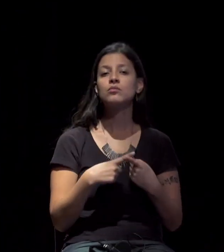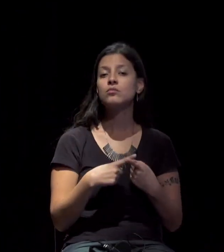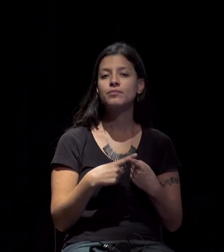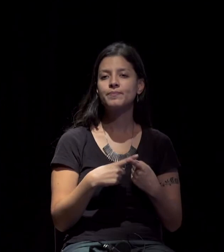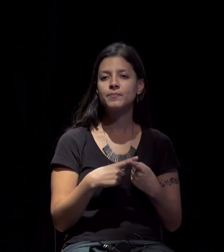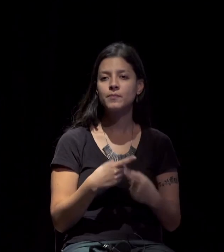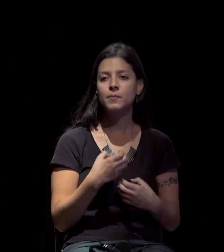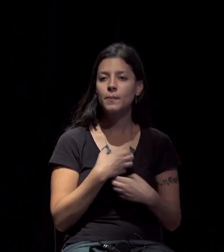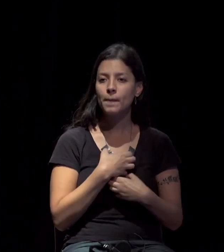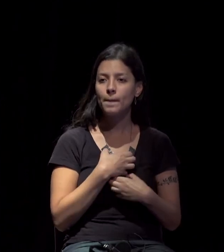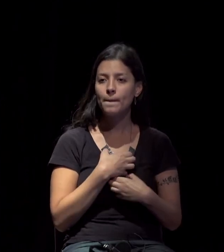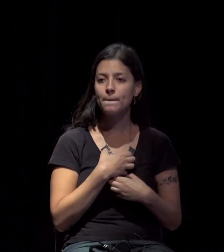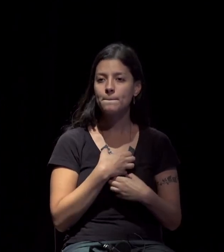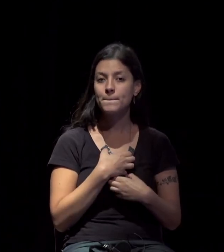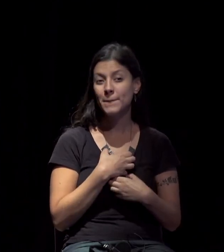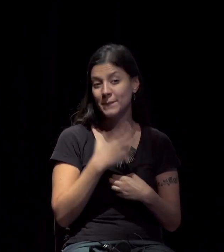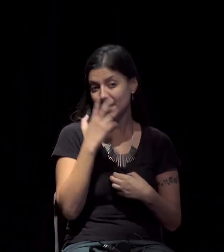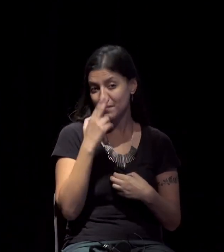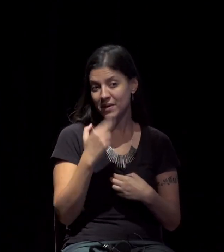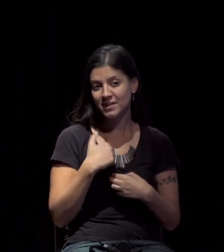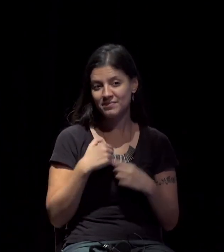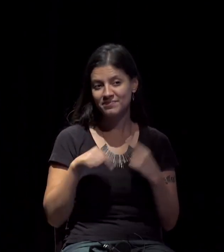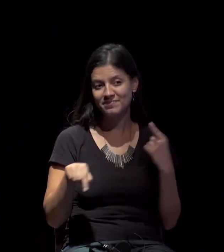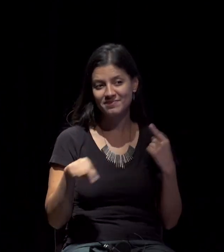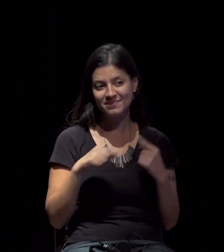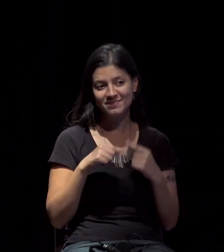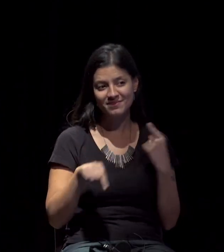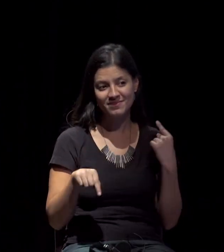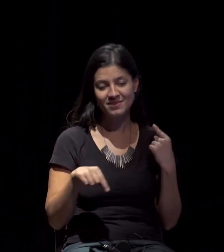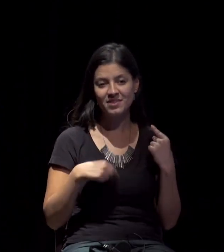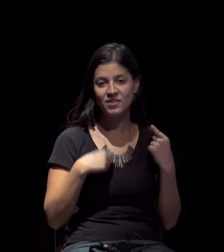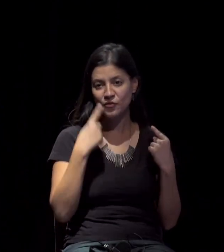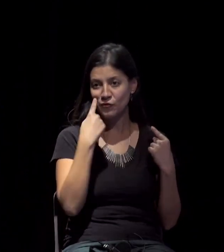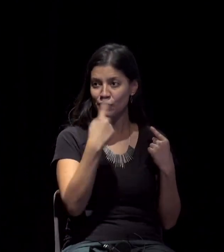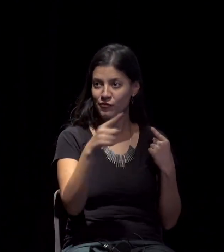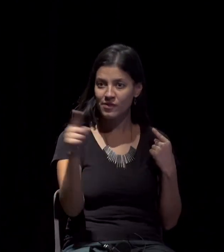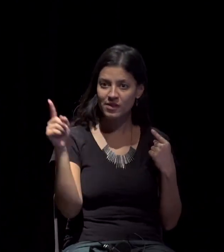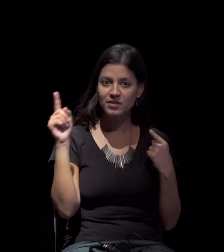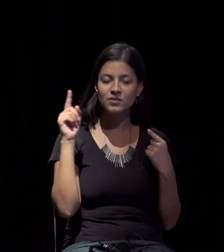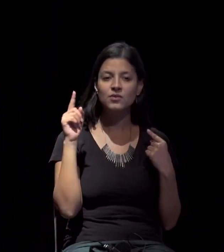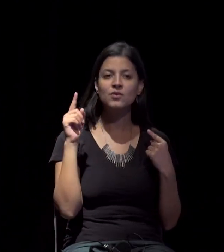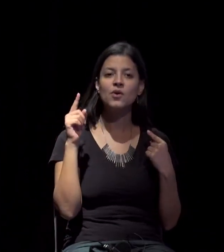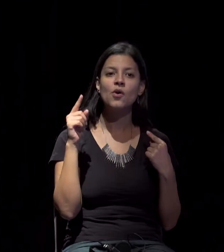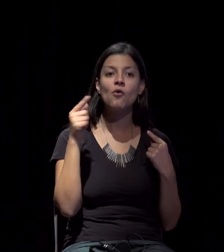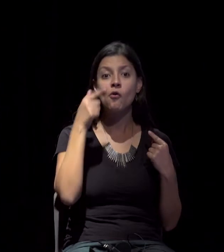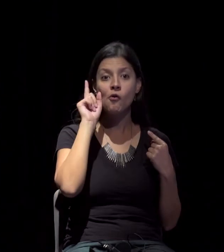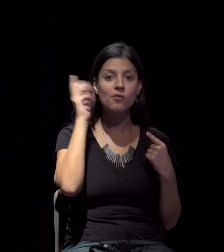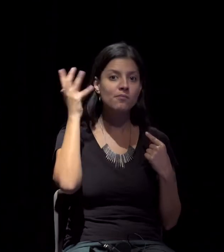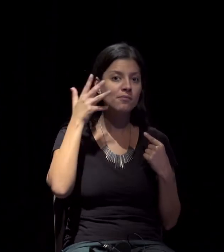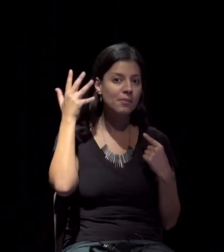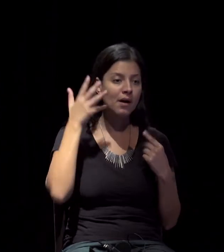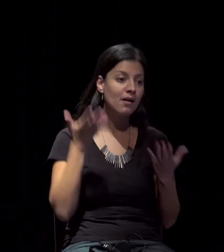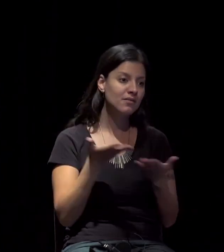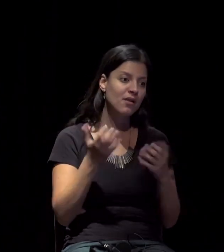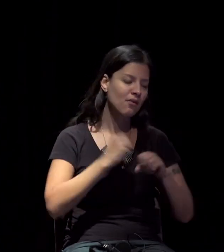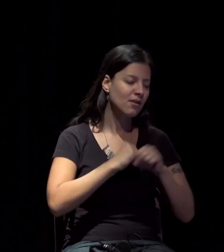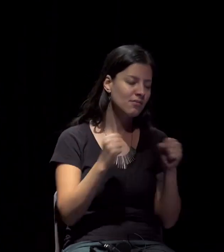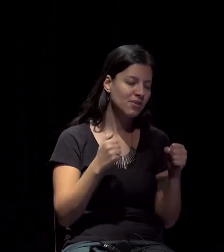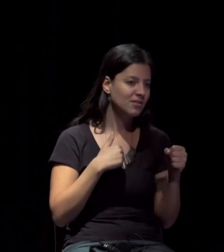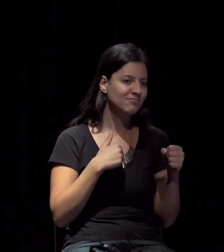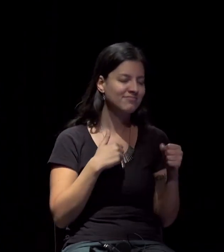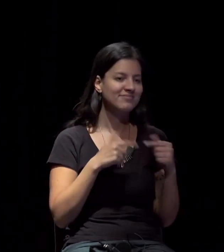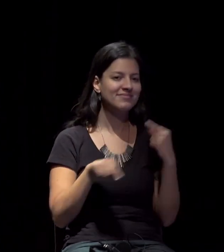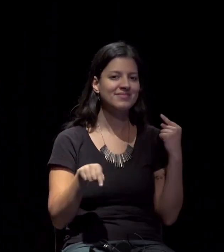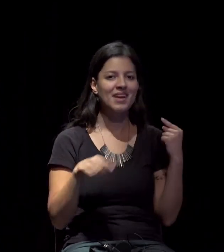modo, eu me sinto uma espécie de peixe fora d'água, considerando as exposições que foram feitas ontem e agora na parte da manhã. Ou